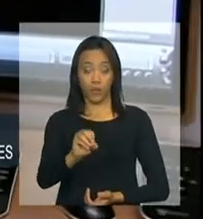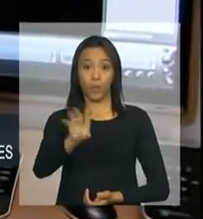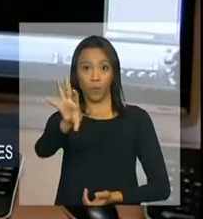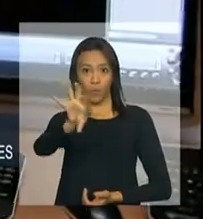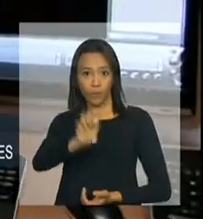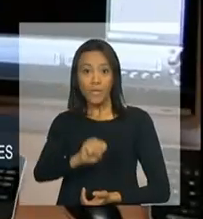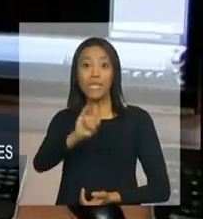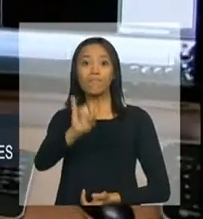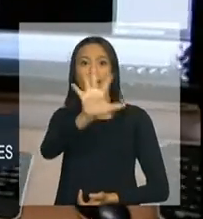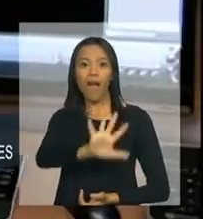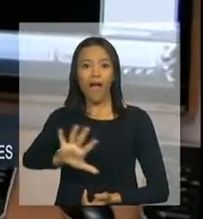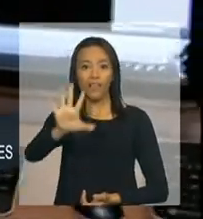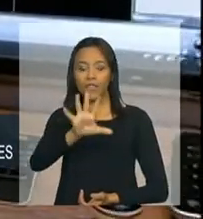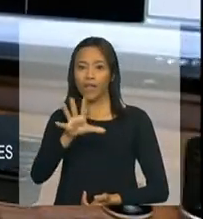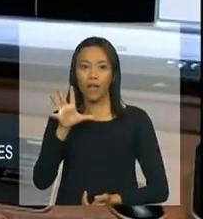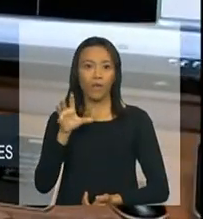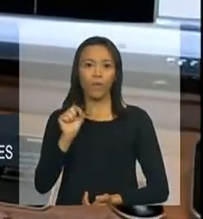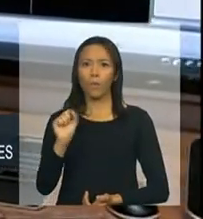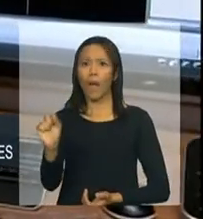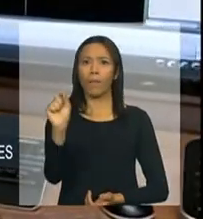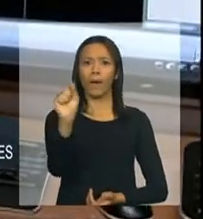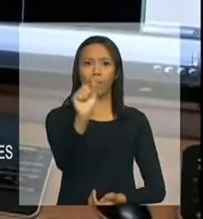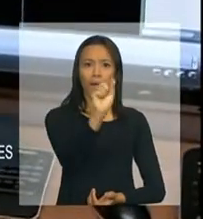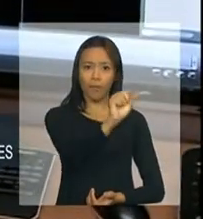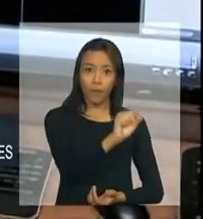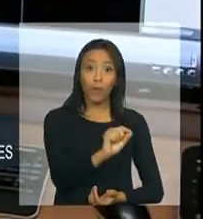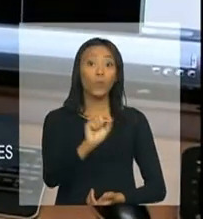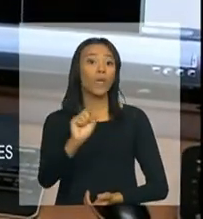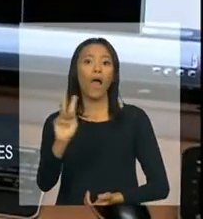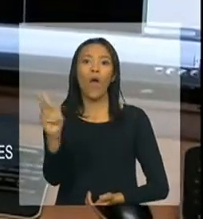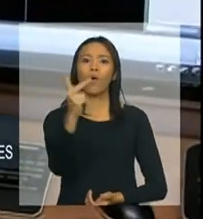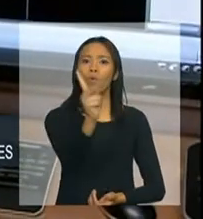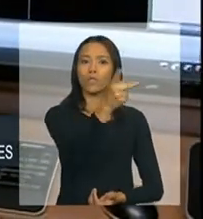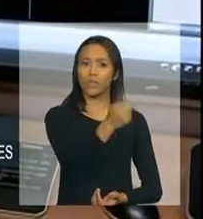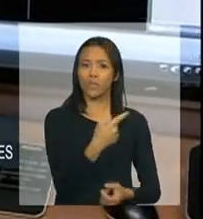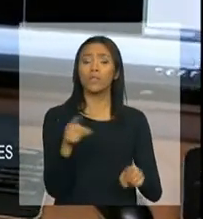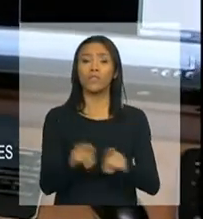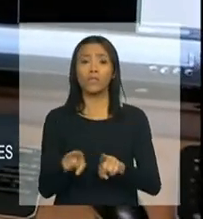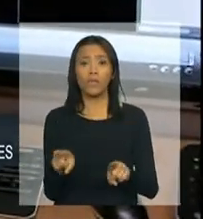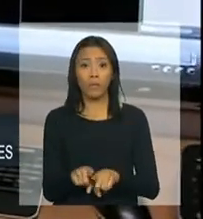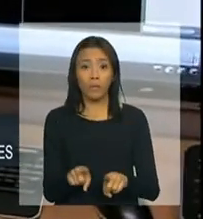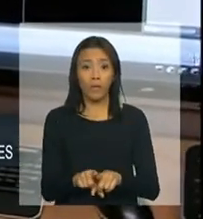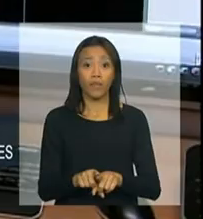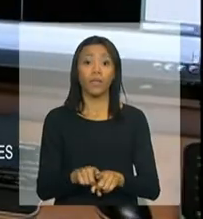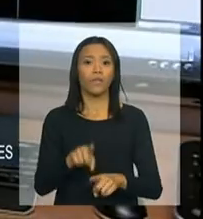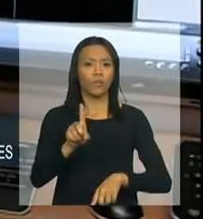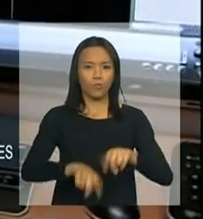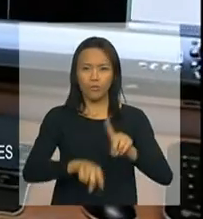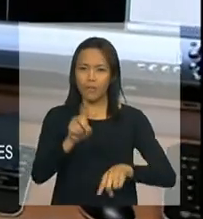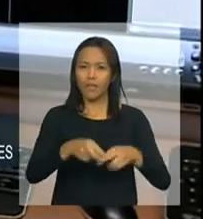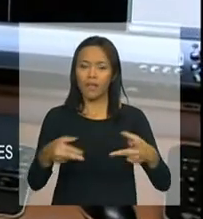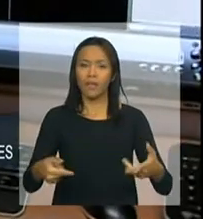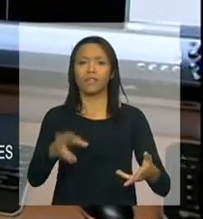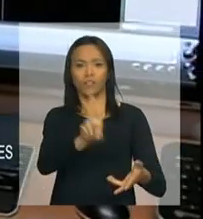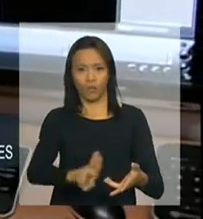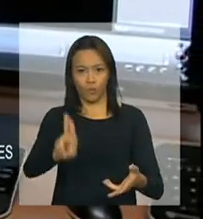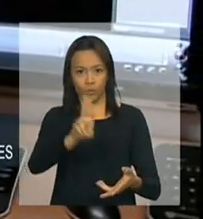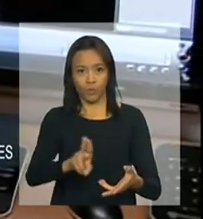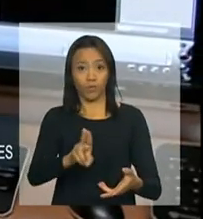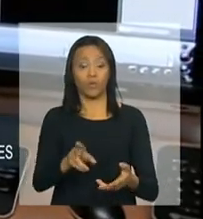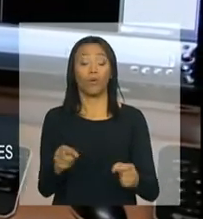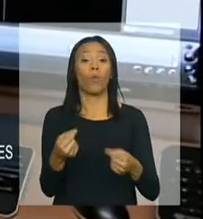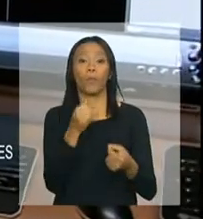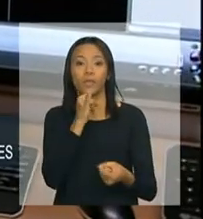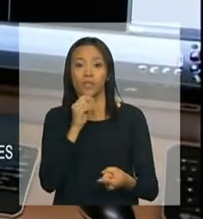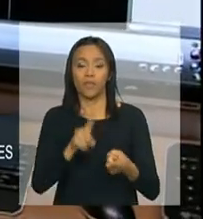real dos eventos e dos recursos envolvidos nas Opera de Segurança Pública Defesa